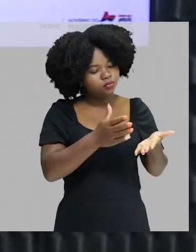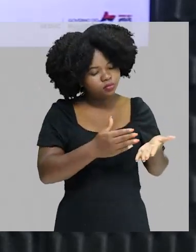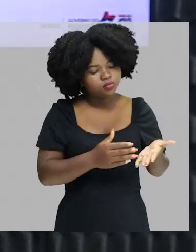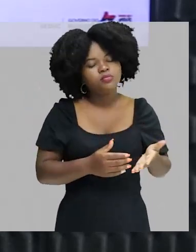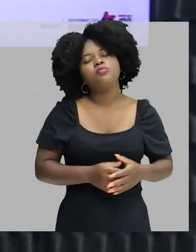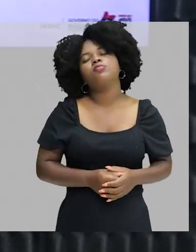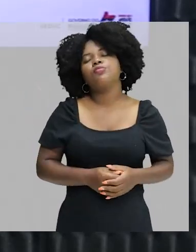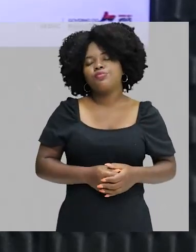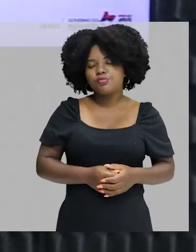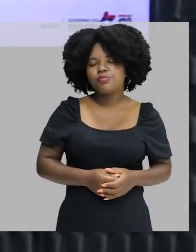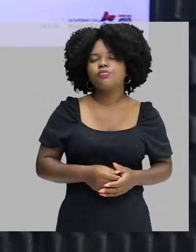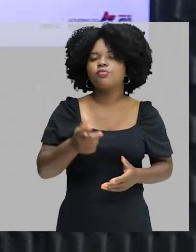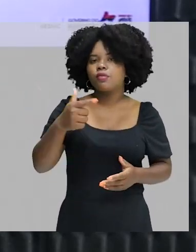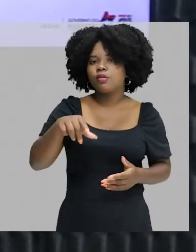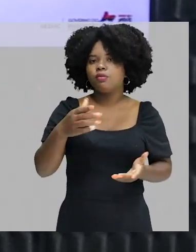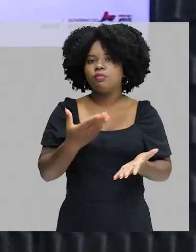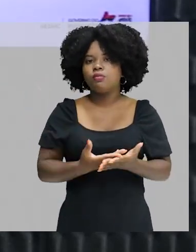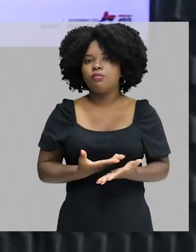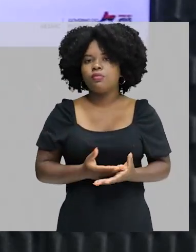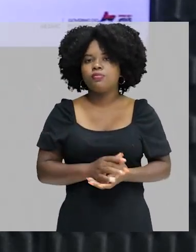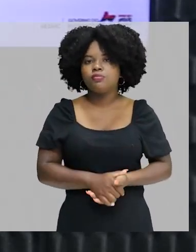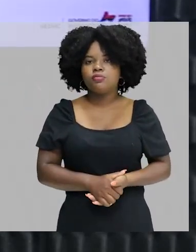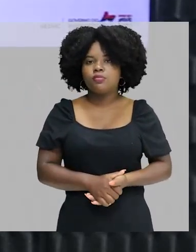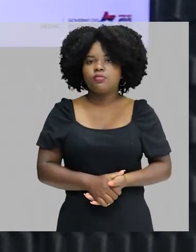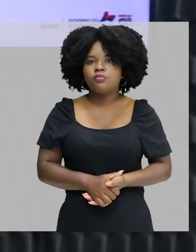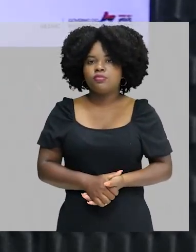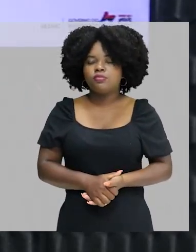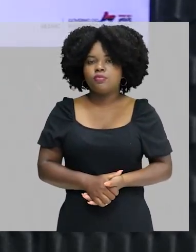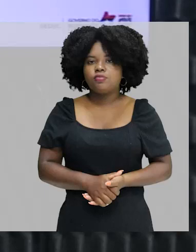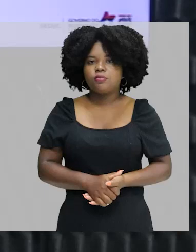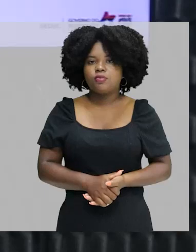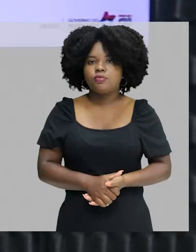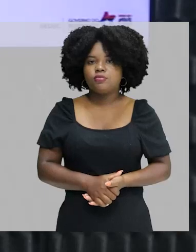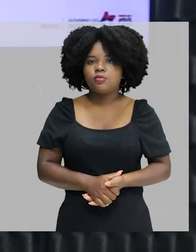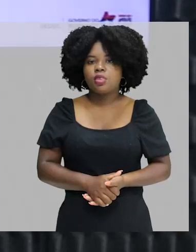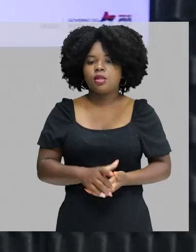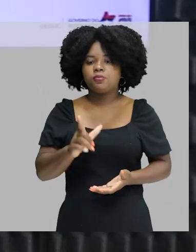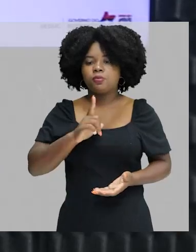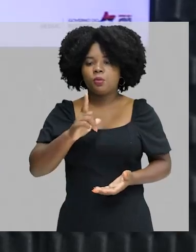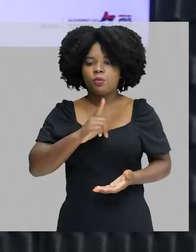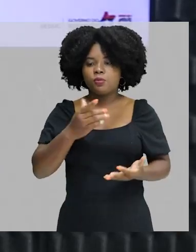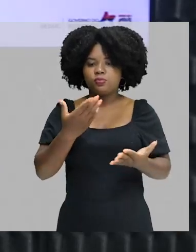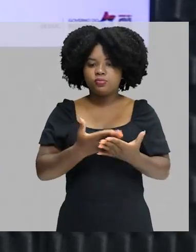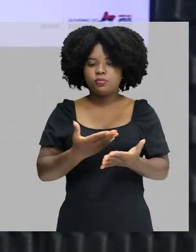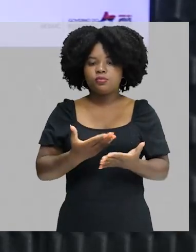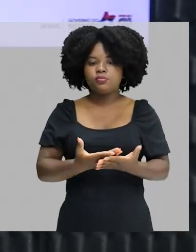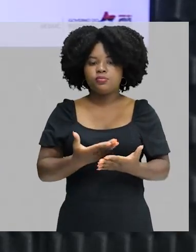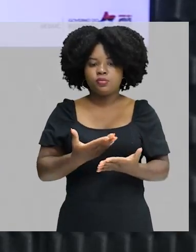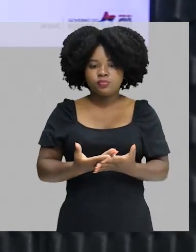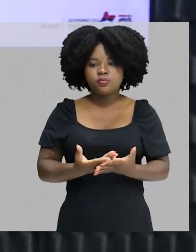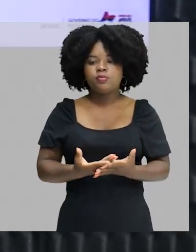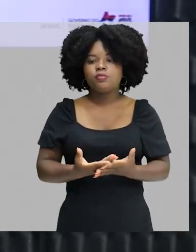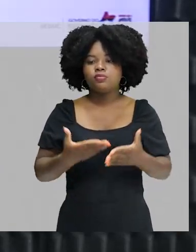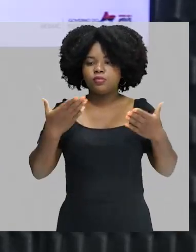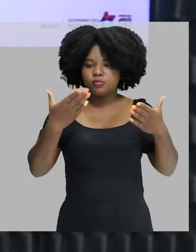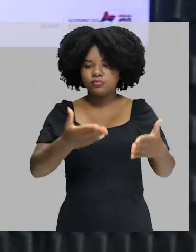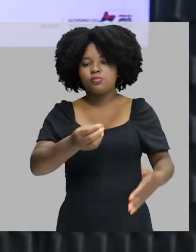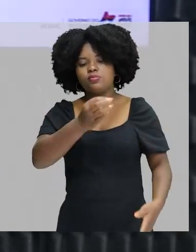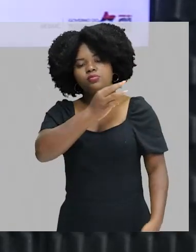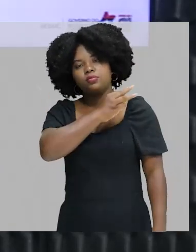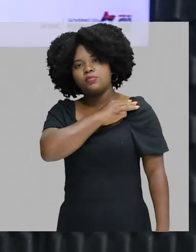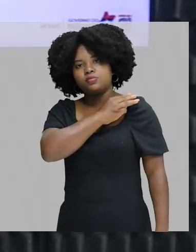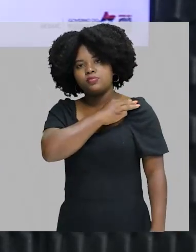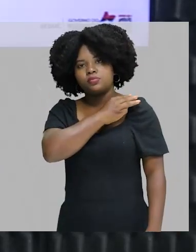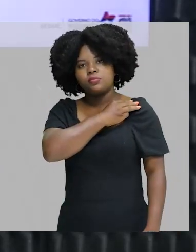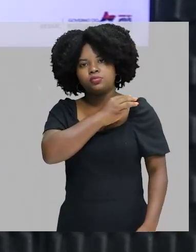caderno e você vai continuar com os seus estudos. Show de bola, turminha? Bom, estamos em uma série de aulas relacionadas ao terceiro